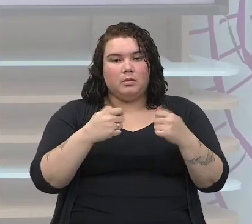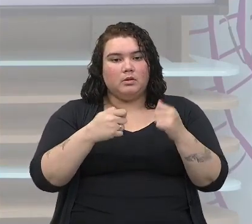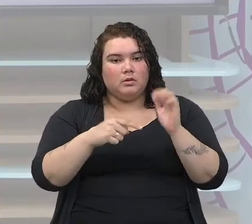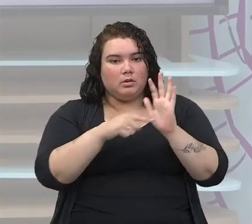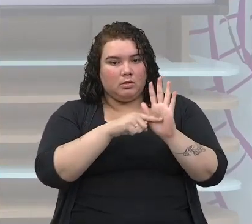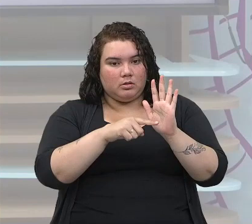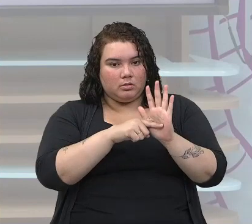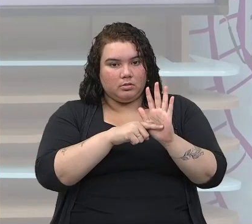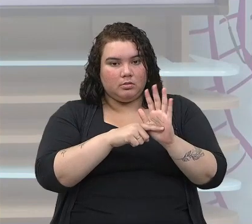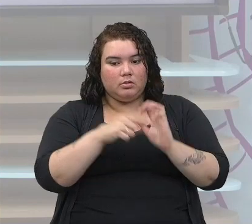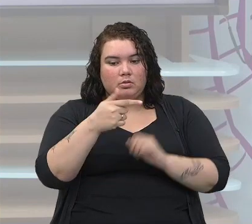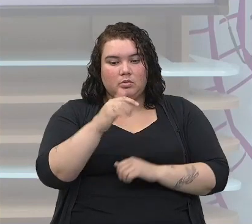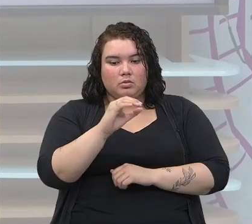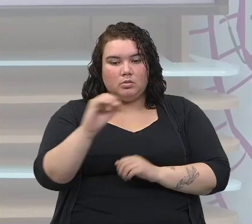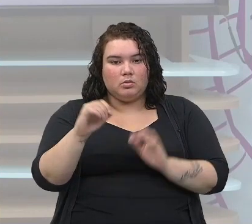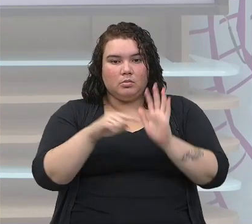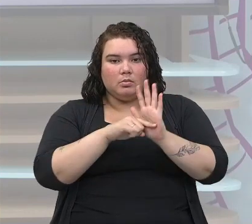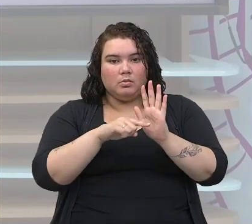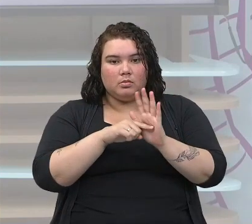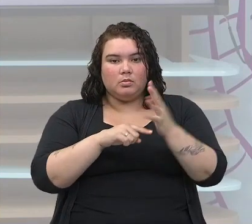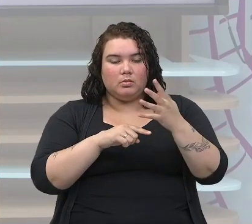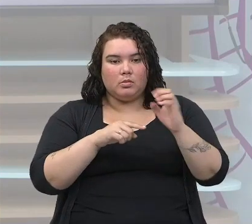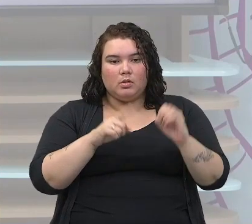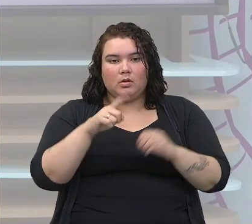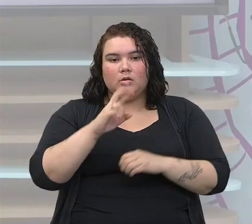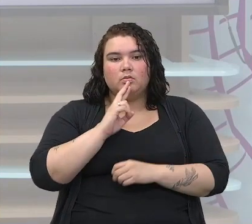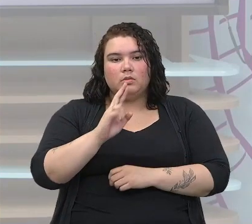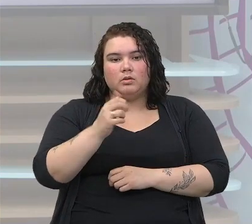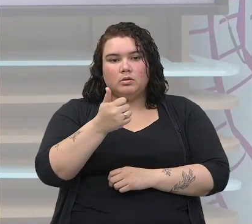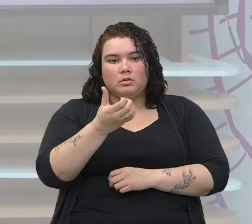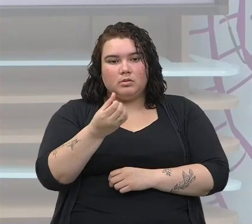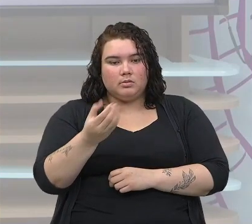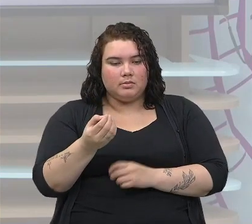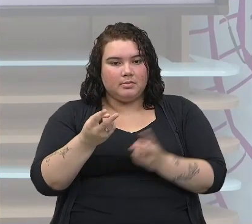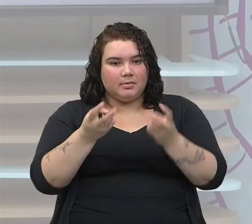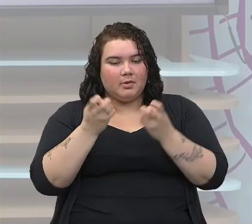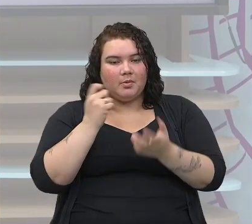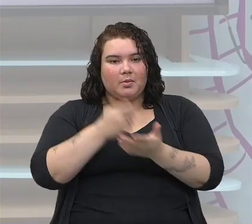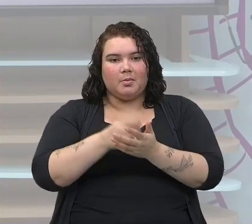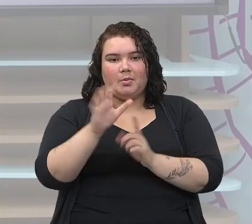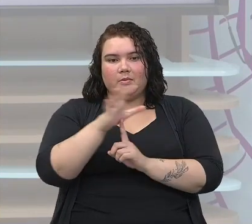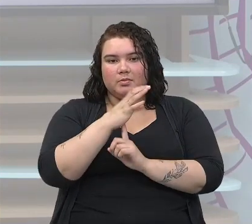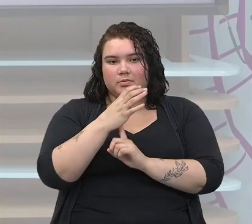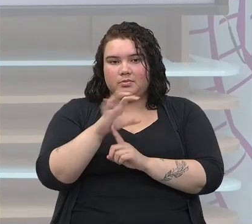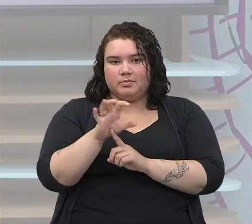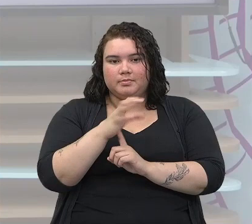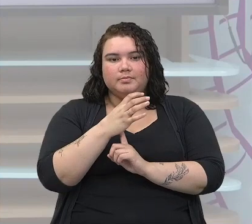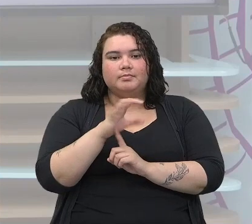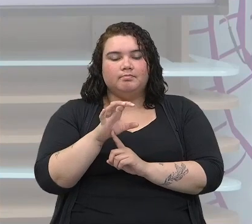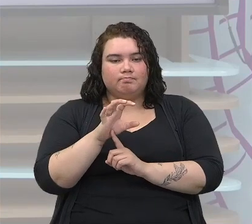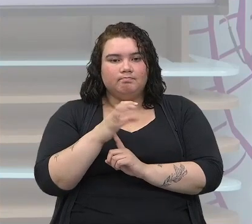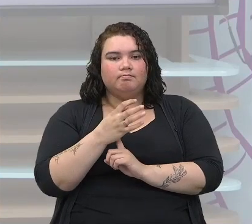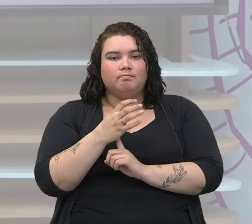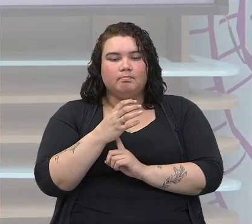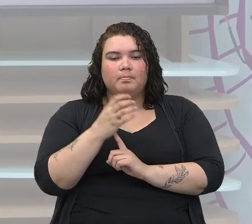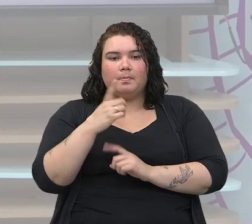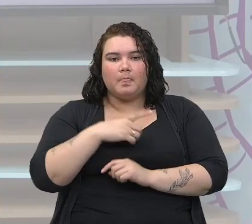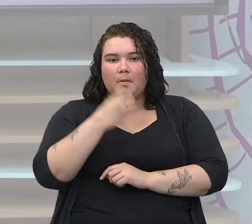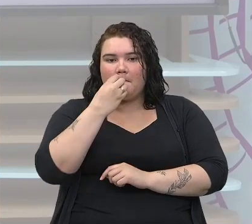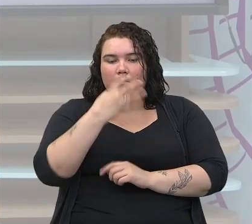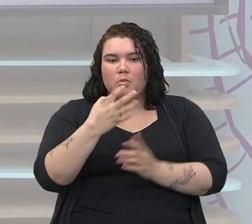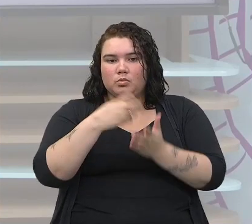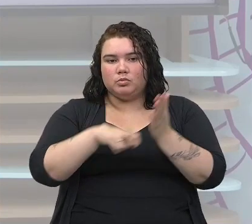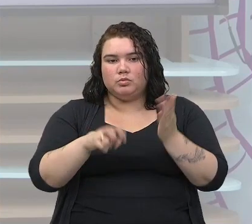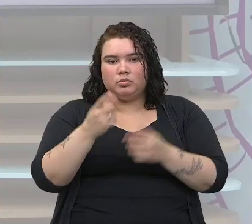aqui. 200 menos 40, 160. Pronto, viu? Comprei um ventilador, né, com um baita de um